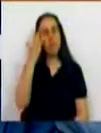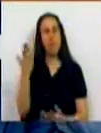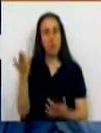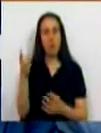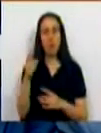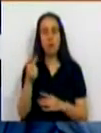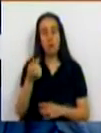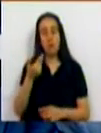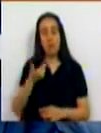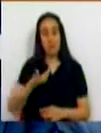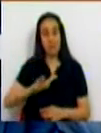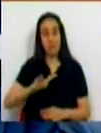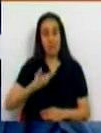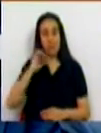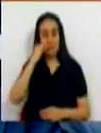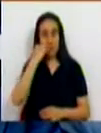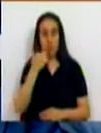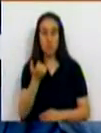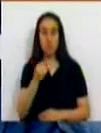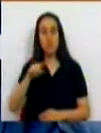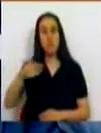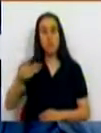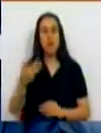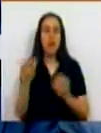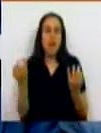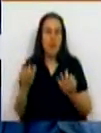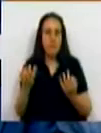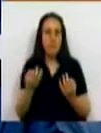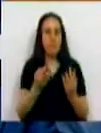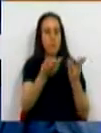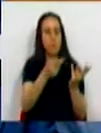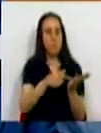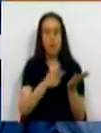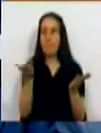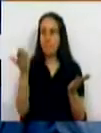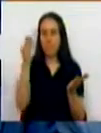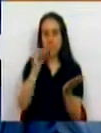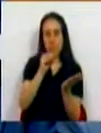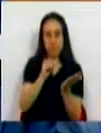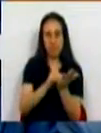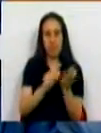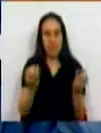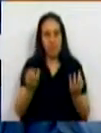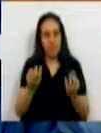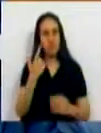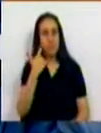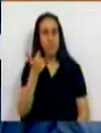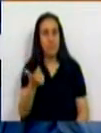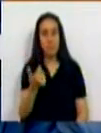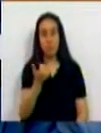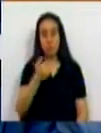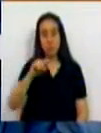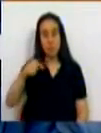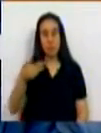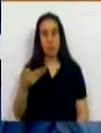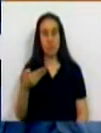de 2,7. É verdade que é superior àquele que nós temos orçamentado. Mas repare bem,